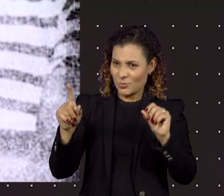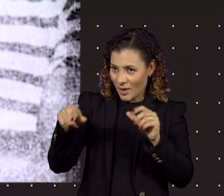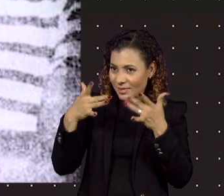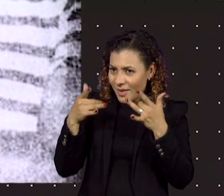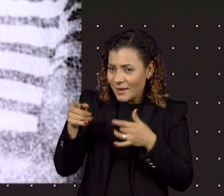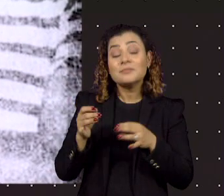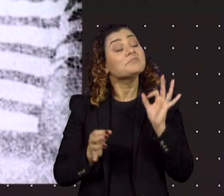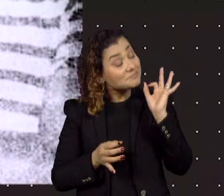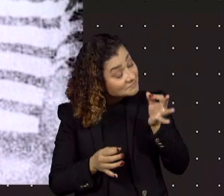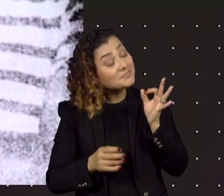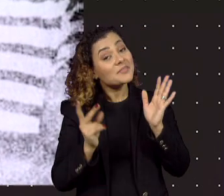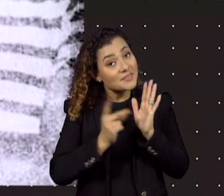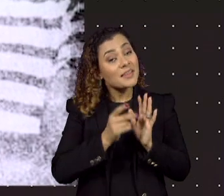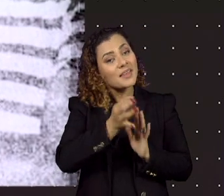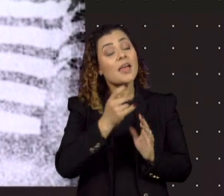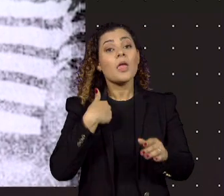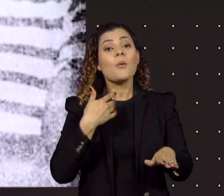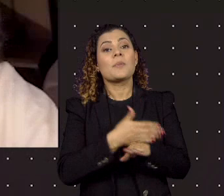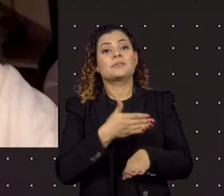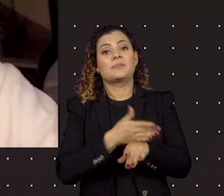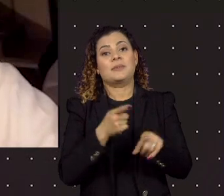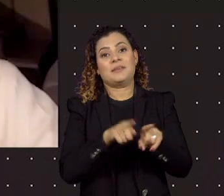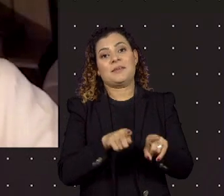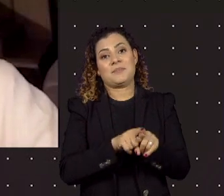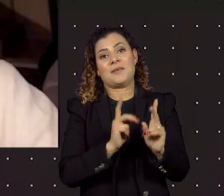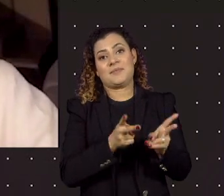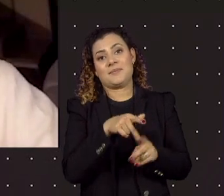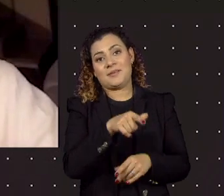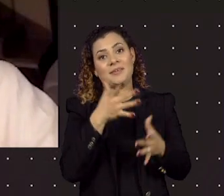teatro, então, eu também participei, né?